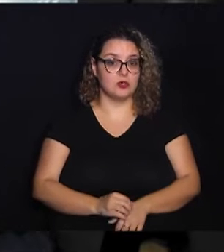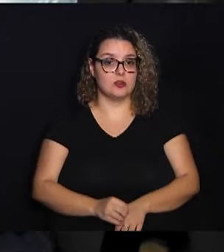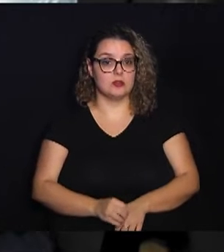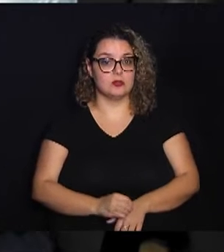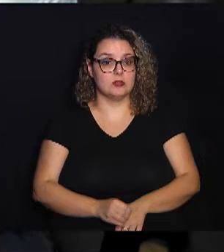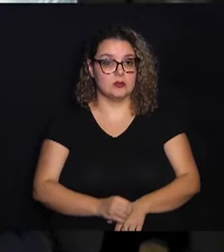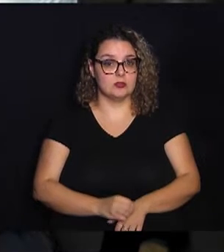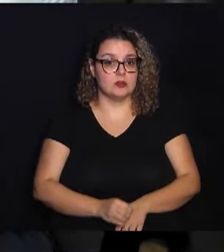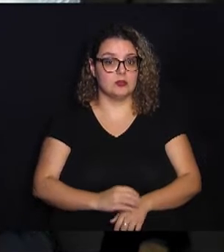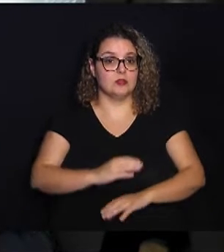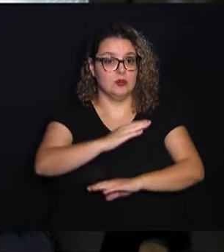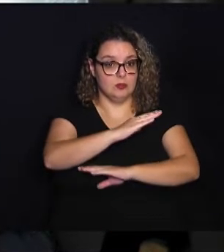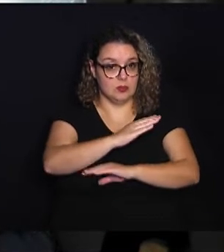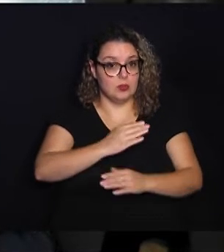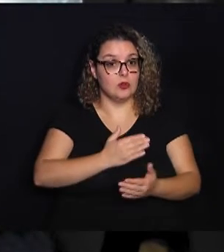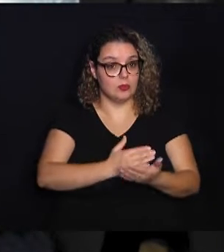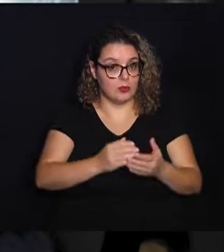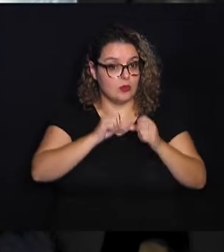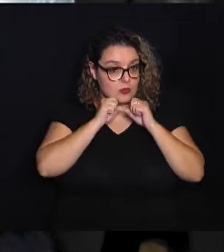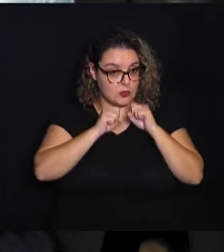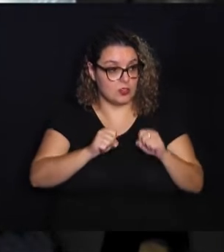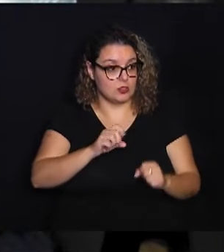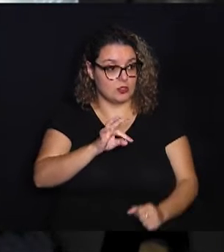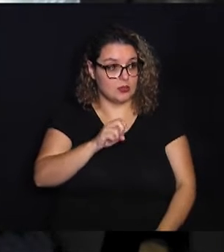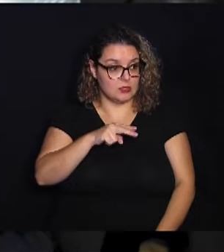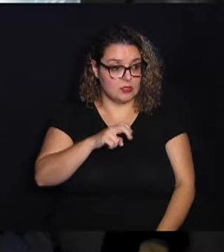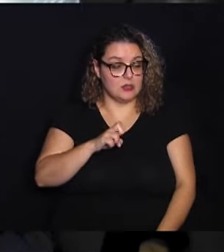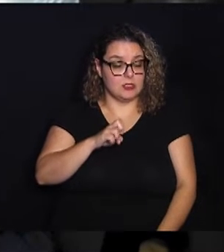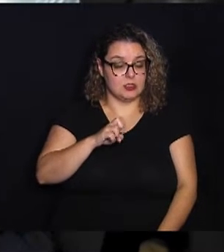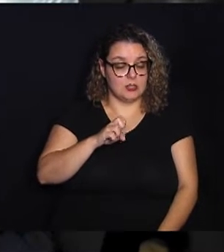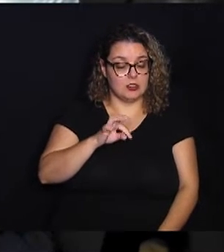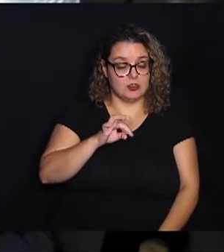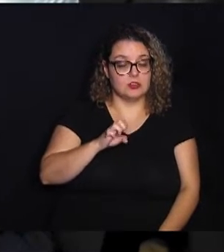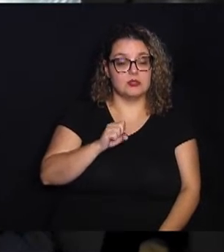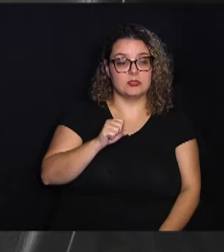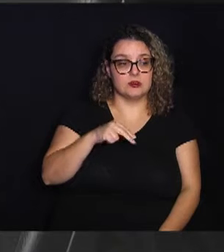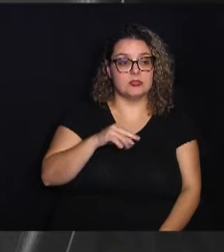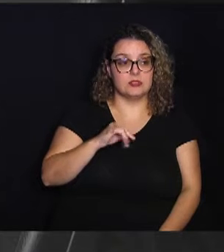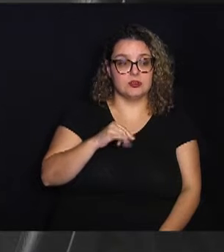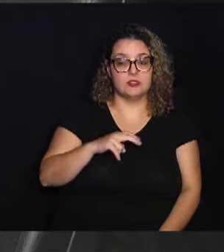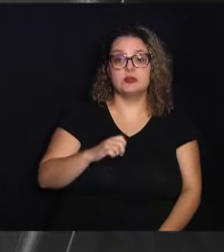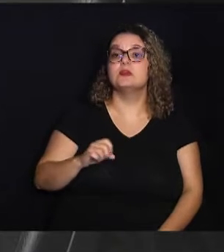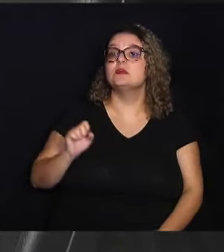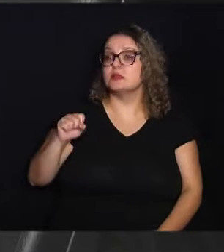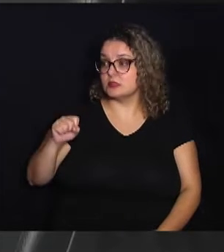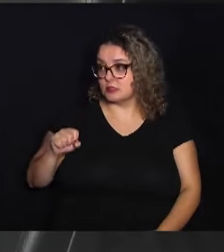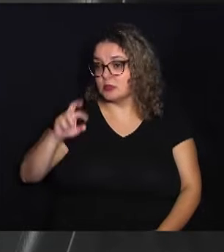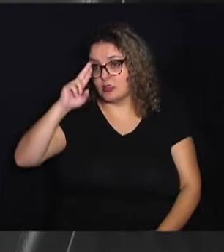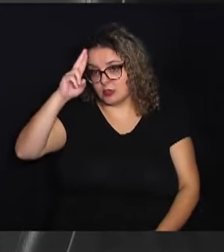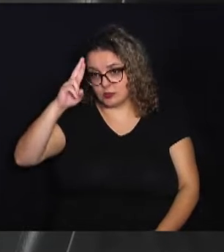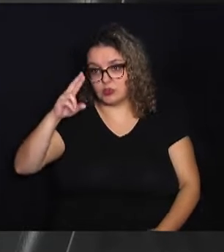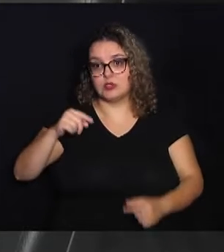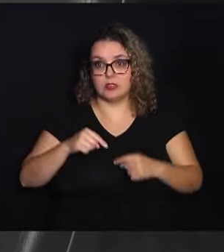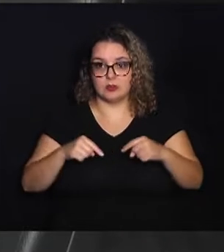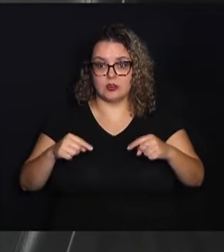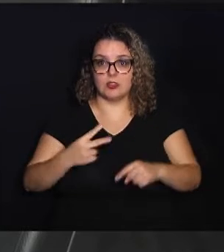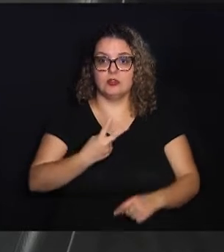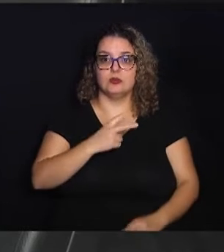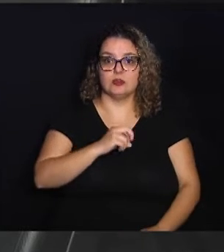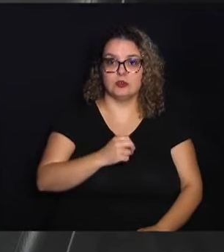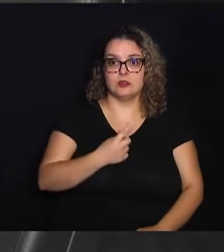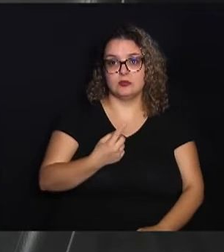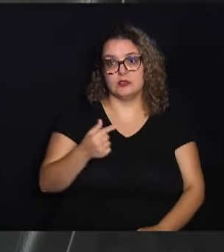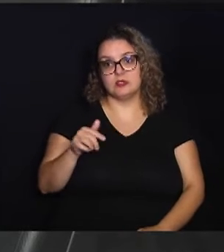para a Câmara inicialmente como assessor do Tenente Santini. Isso, exatamente, como chefe de gabinete dele, e eu fiquei de 2017